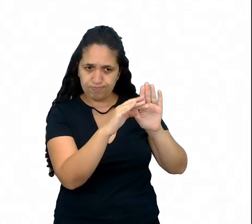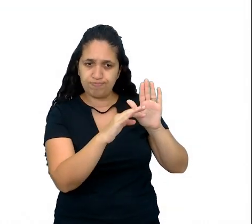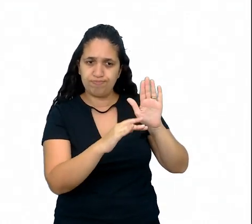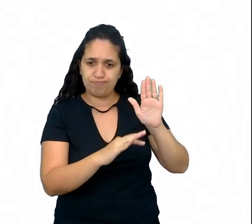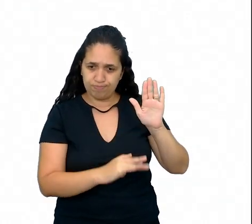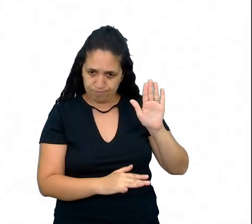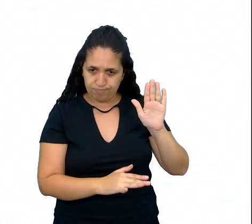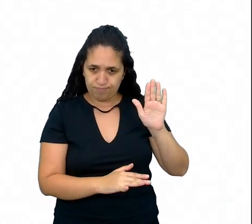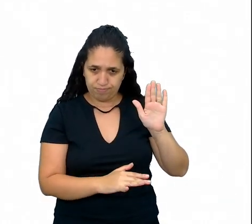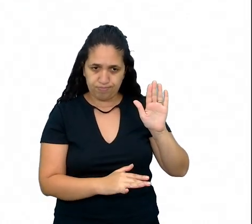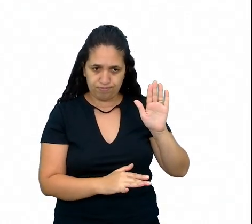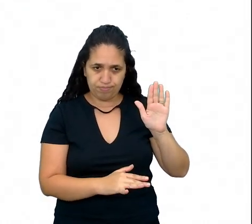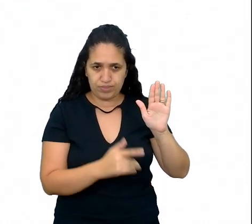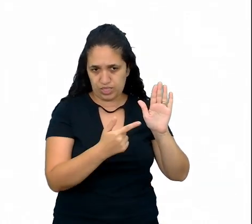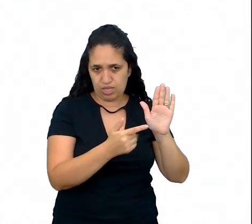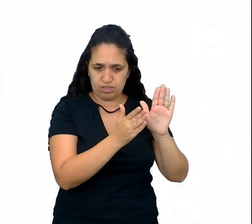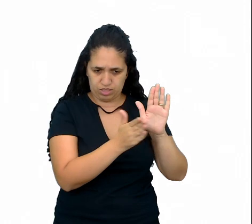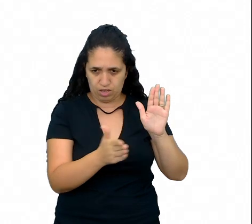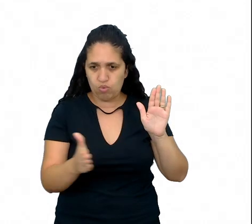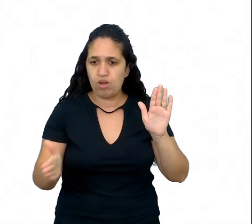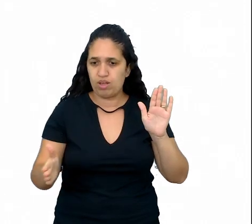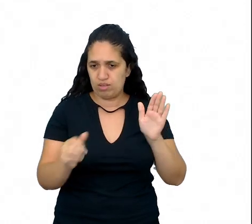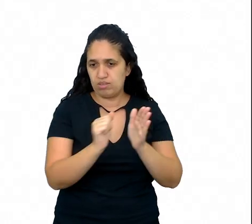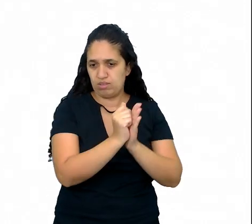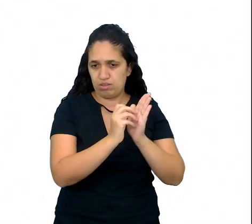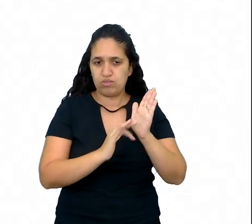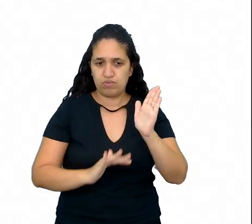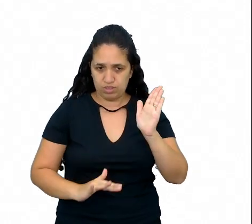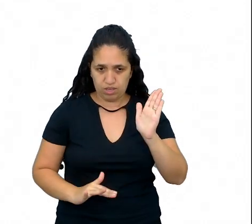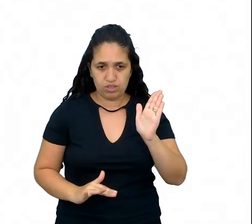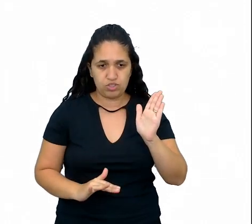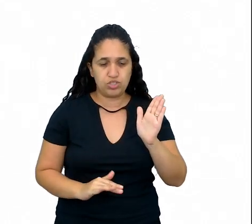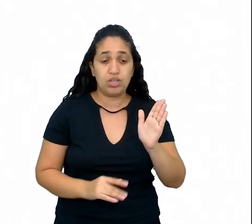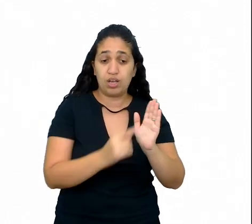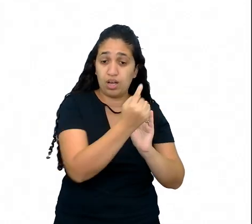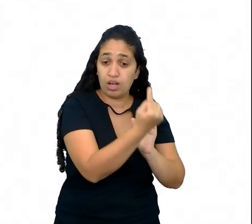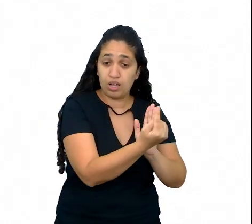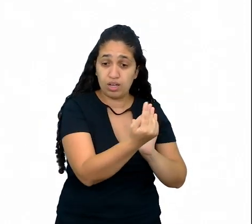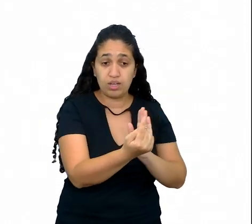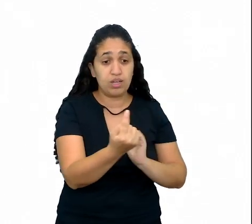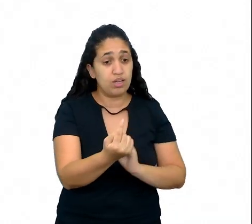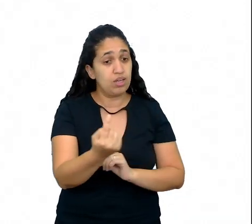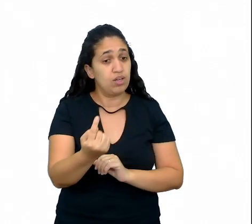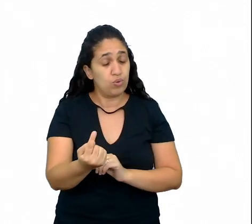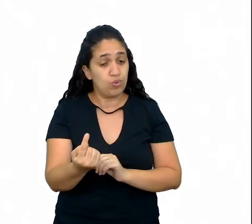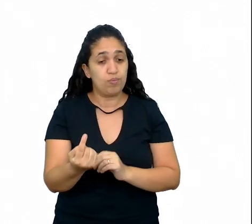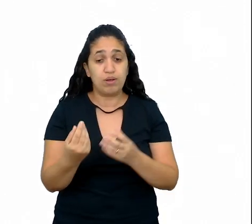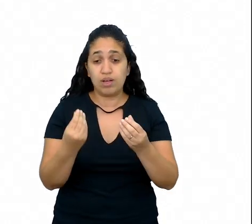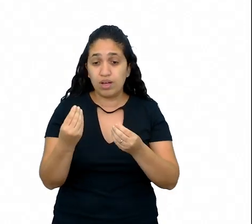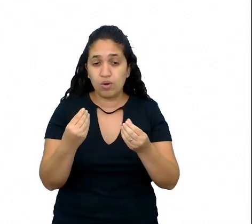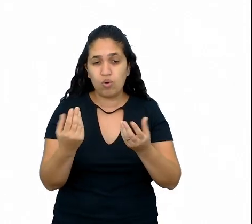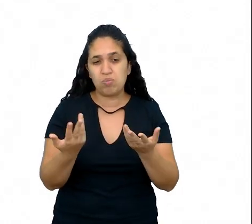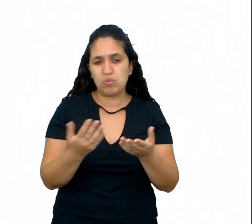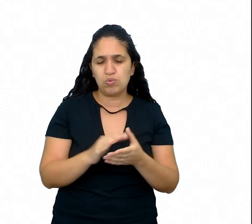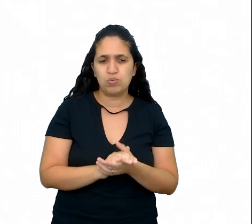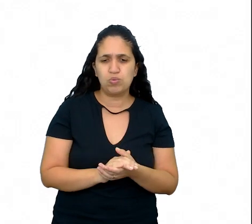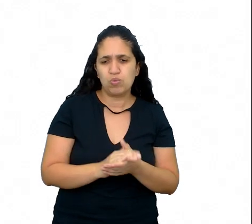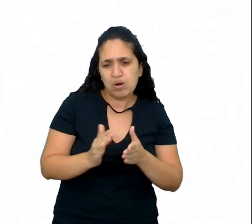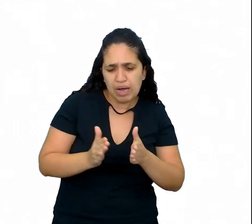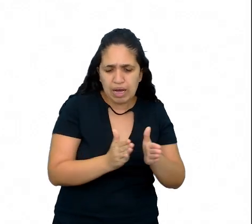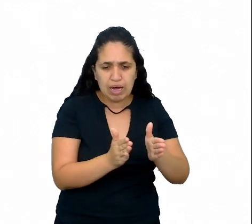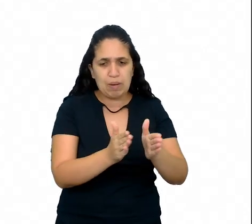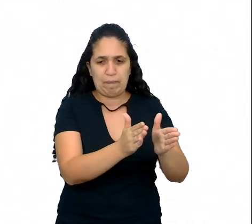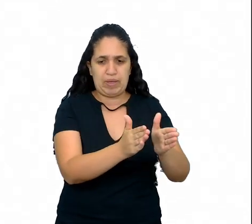delas, das aulas, né, da sequência de atividades, e cada uma delas vai ser como se fosse uma trilha, né, um